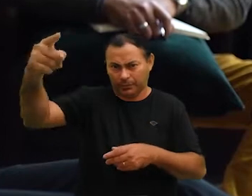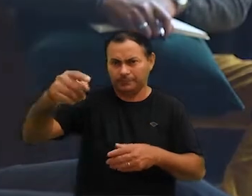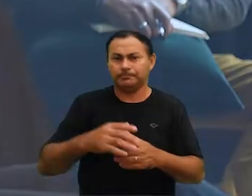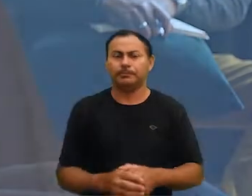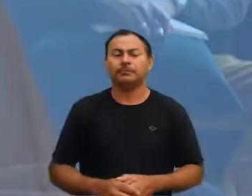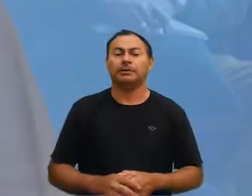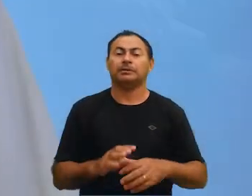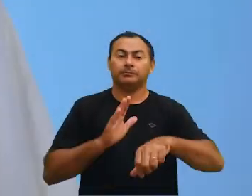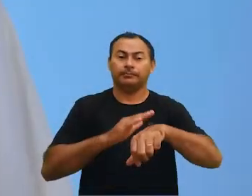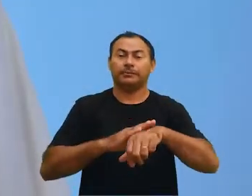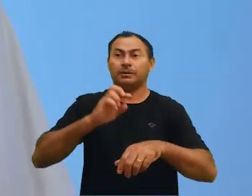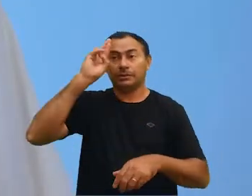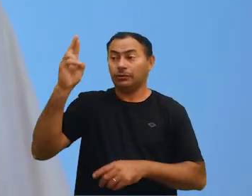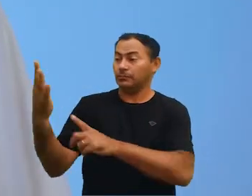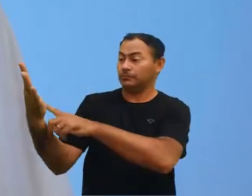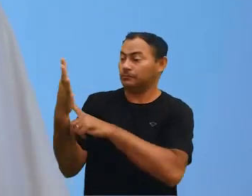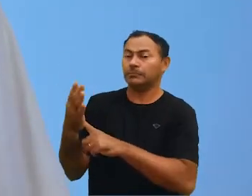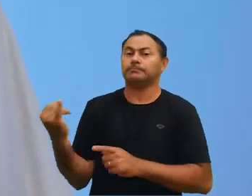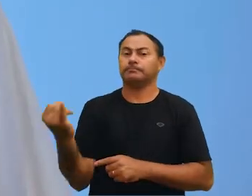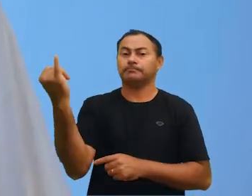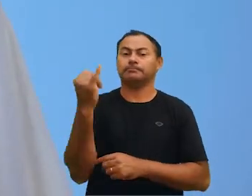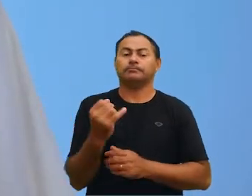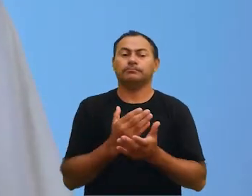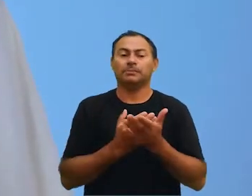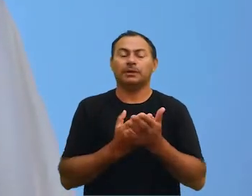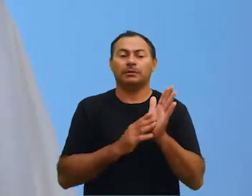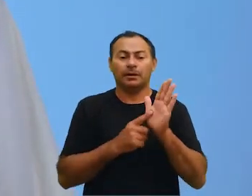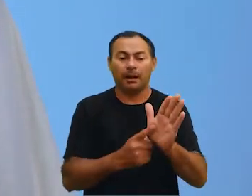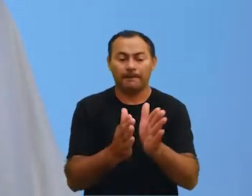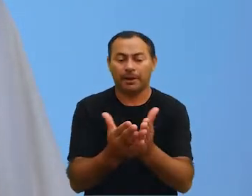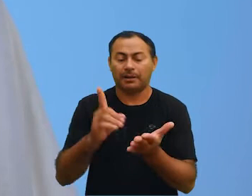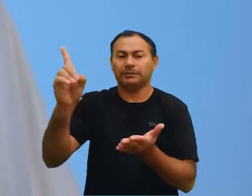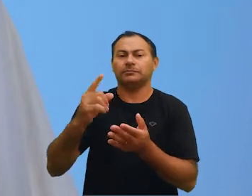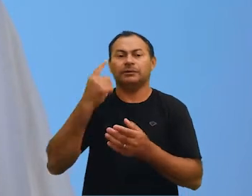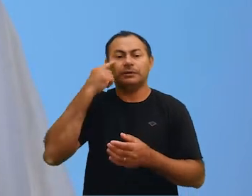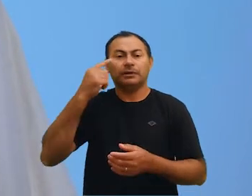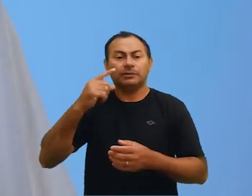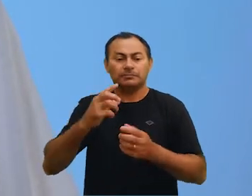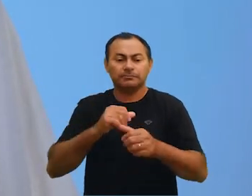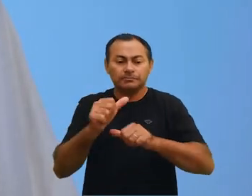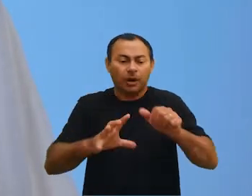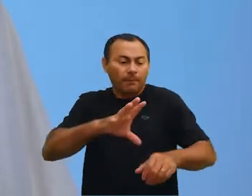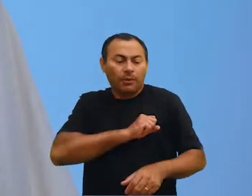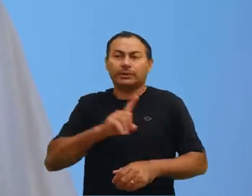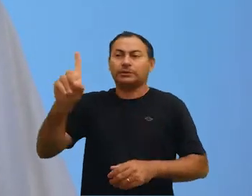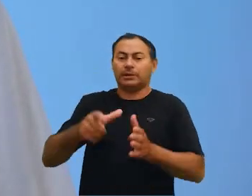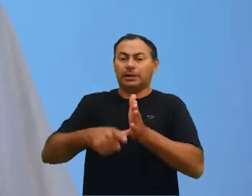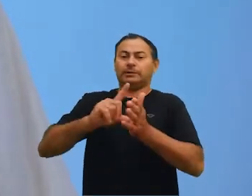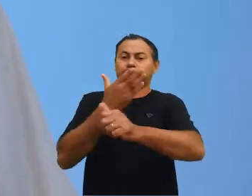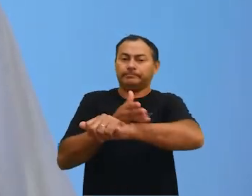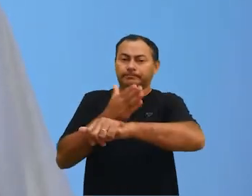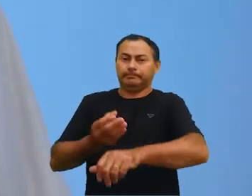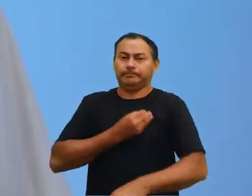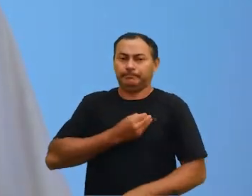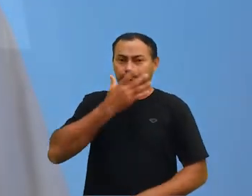mais adiante. Nesta ocasião, o Senhor me mostrou a importância de passar a palavra de Deus pelo prisma do amor de Deus antes de aplicá-la à